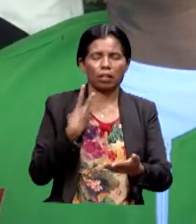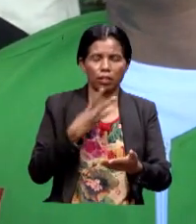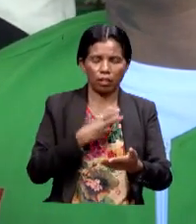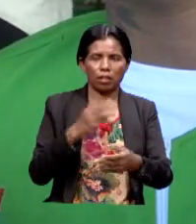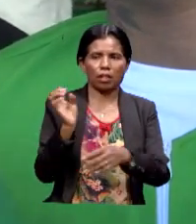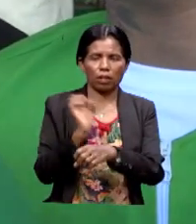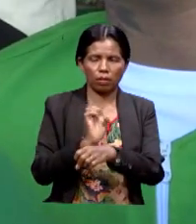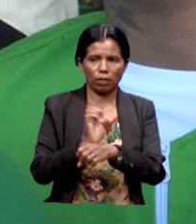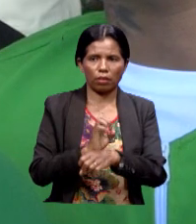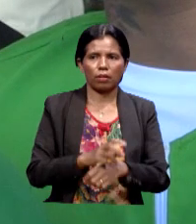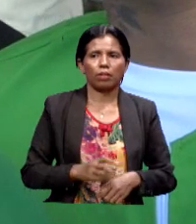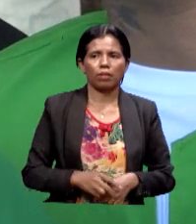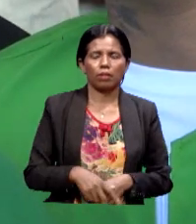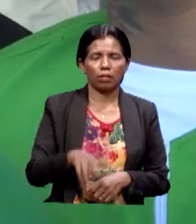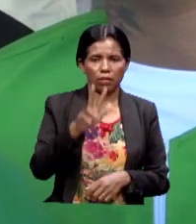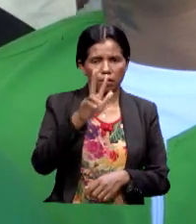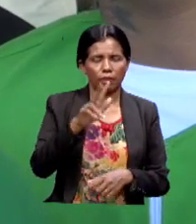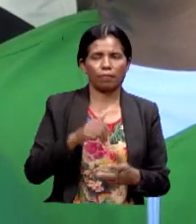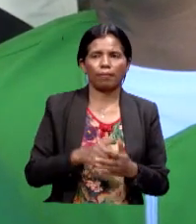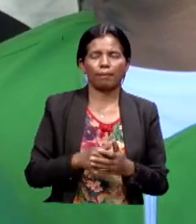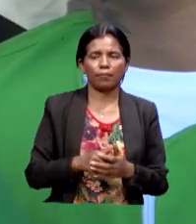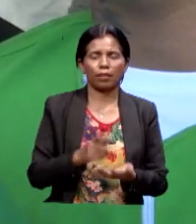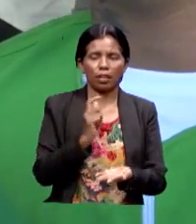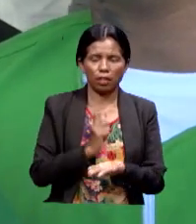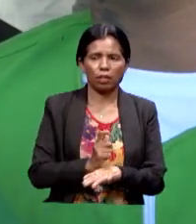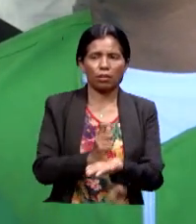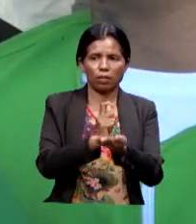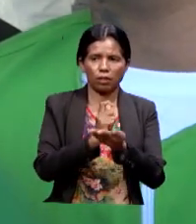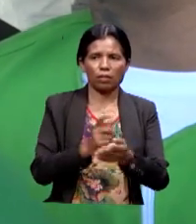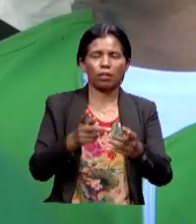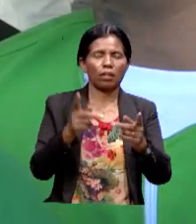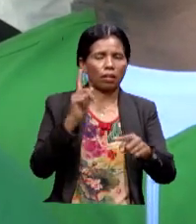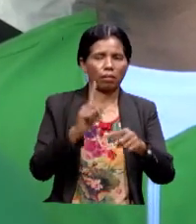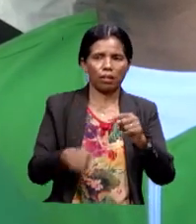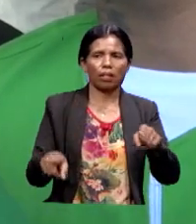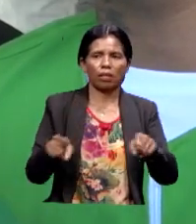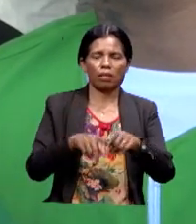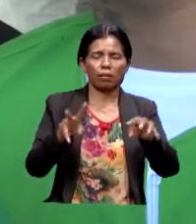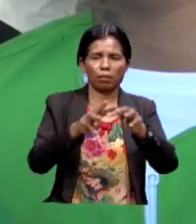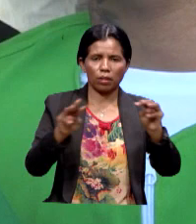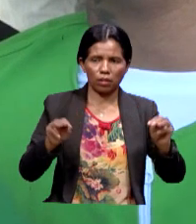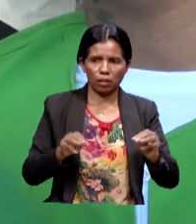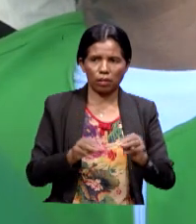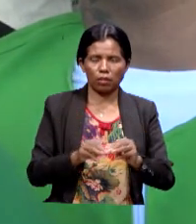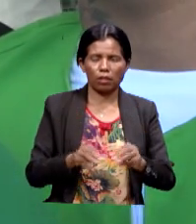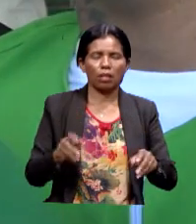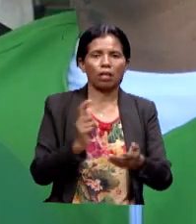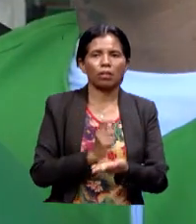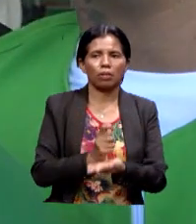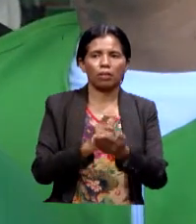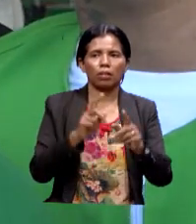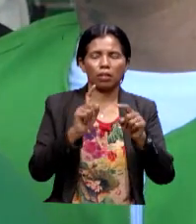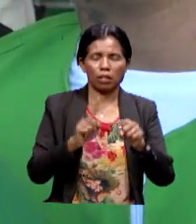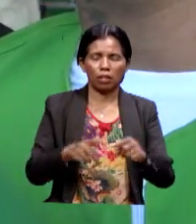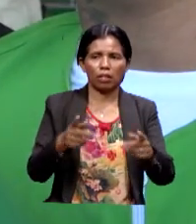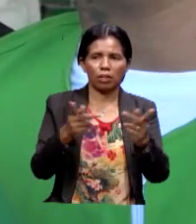economia. Terceiro, Atauru. Atauru level sai município. Atauru tem que sair